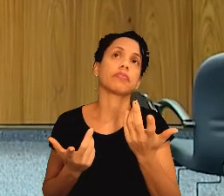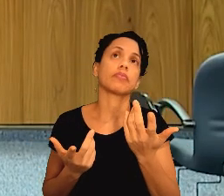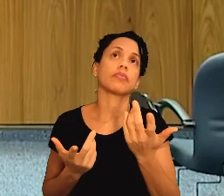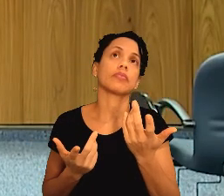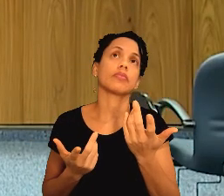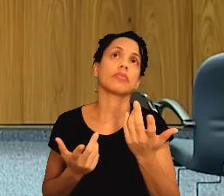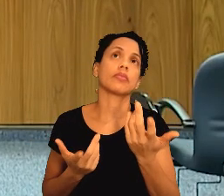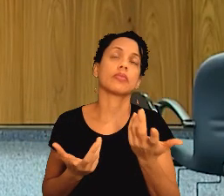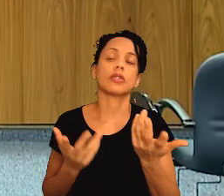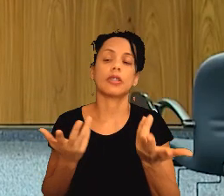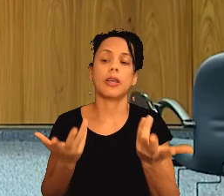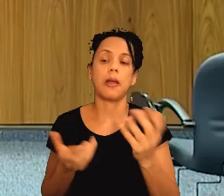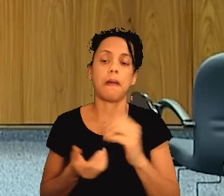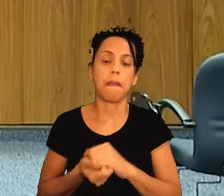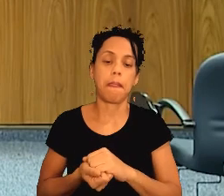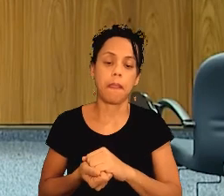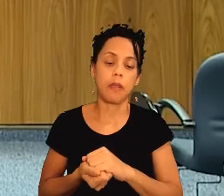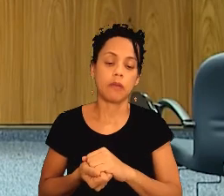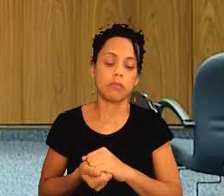que